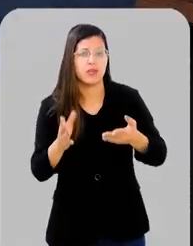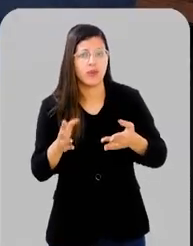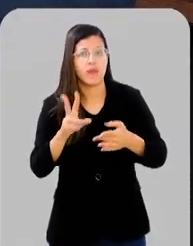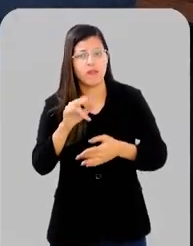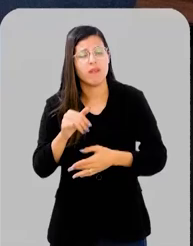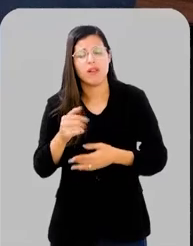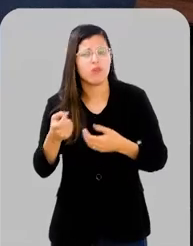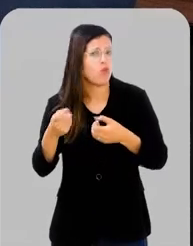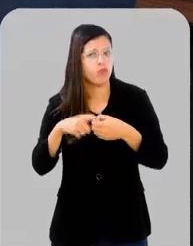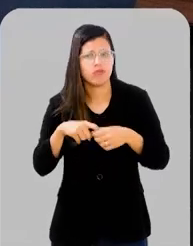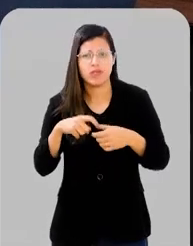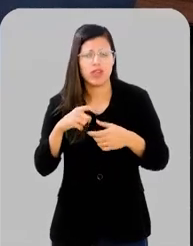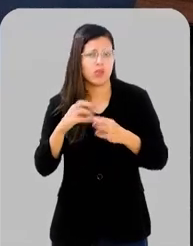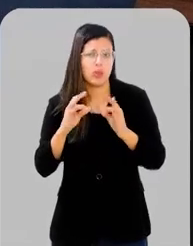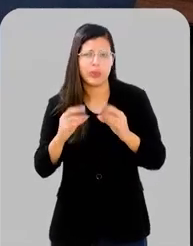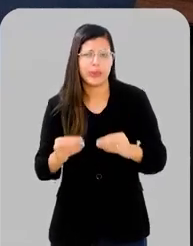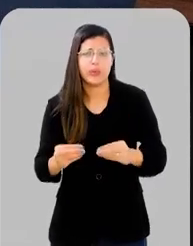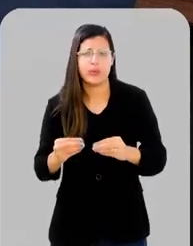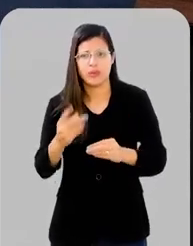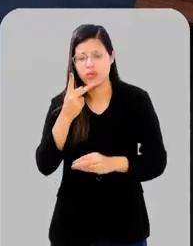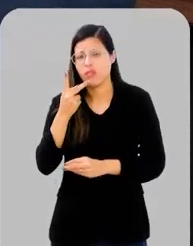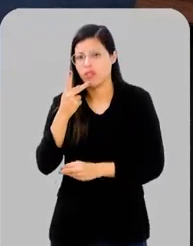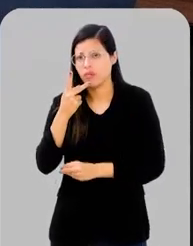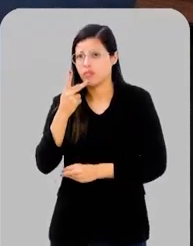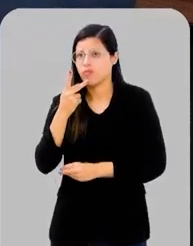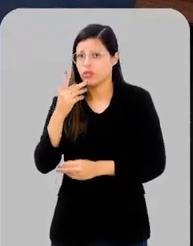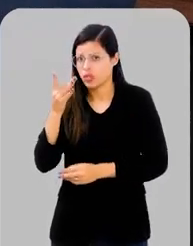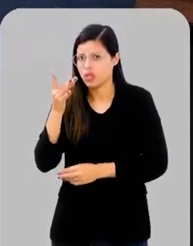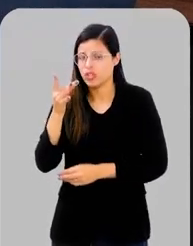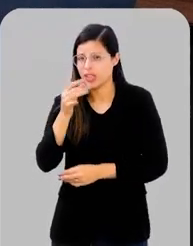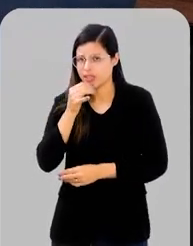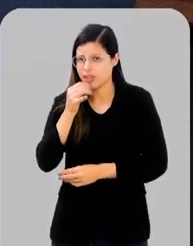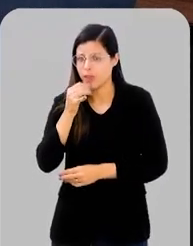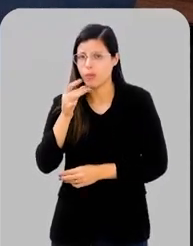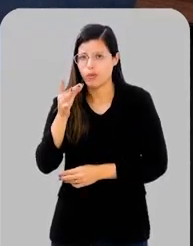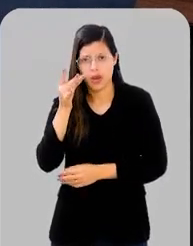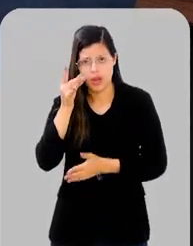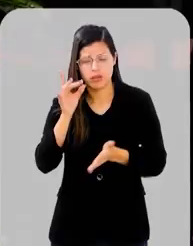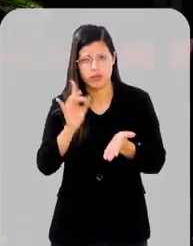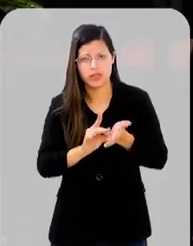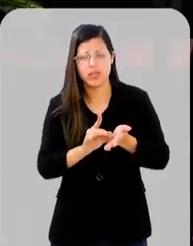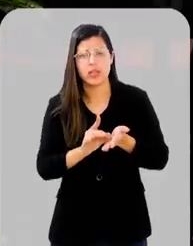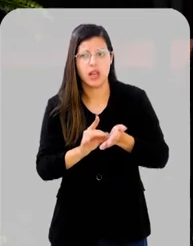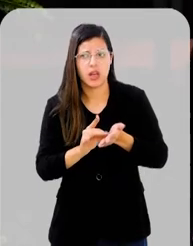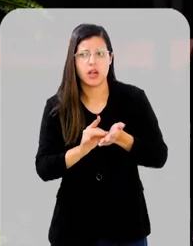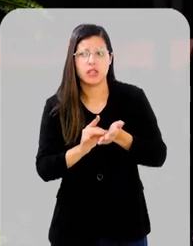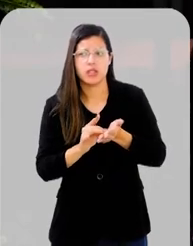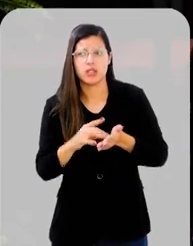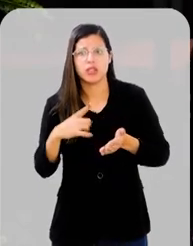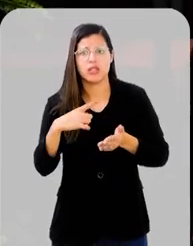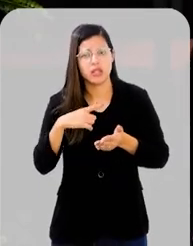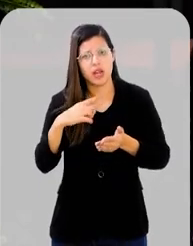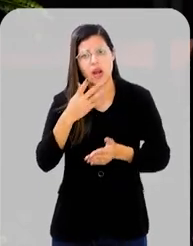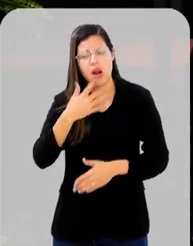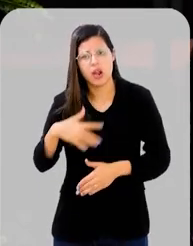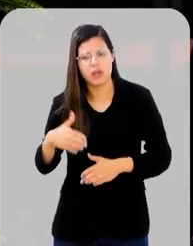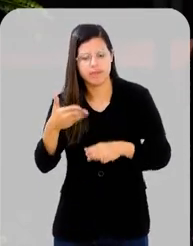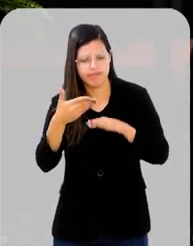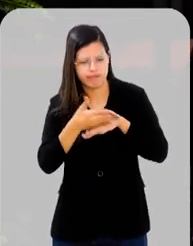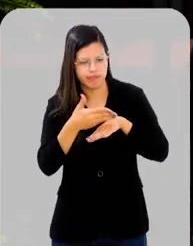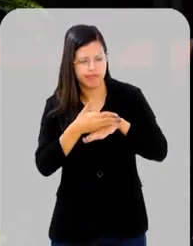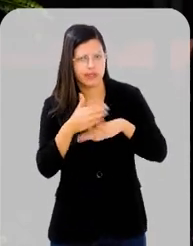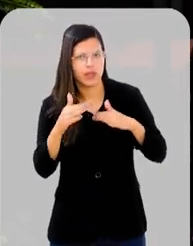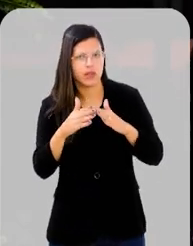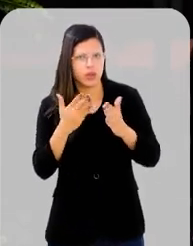de situações reais P que eu tô convivendo vai ter a o caso da criança que tava indo na escola